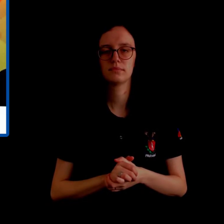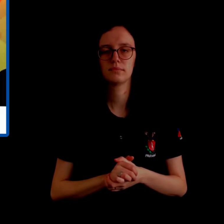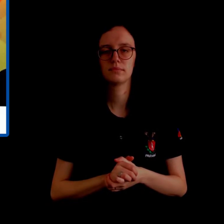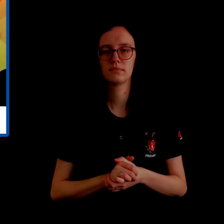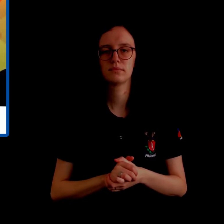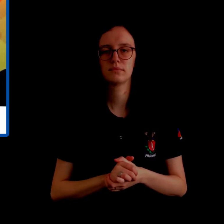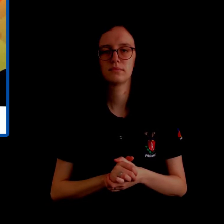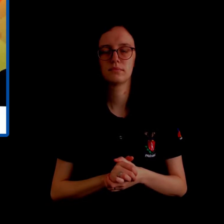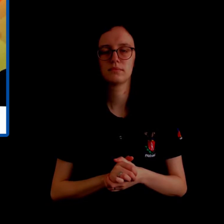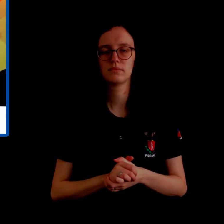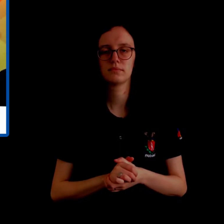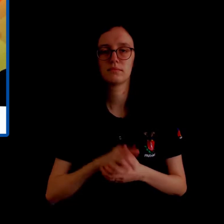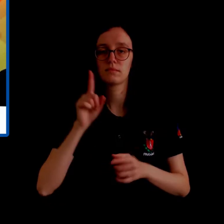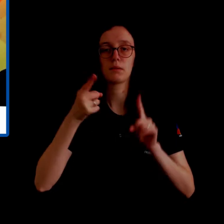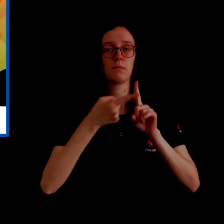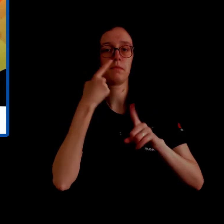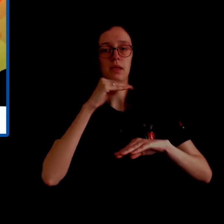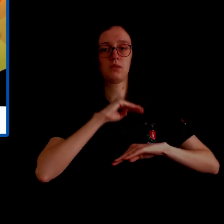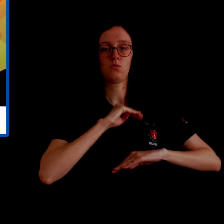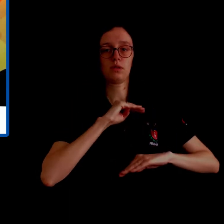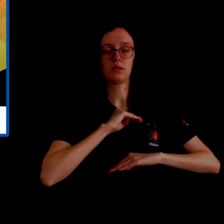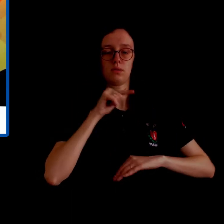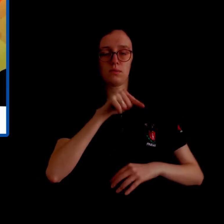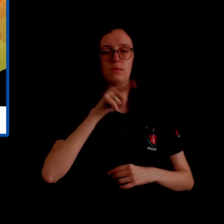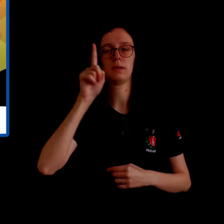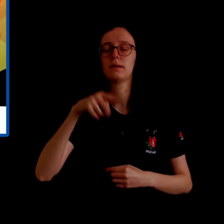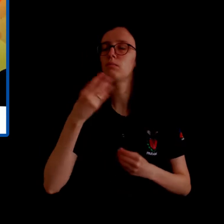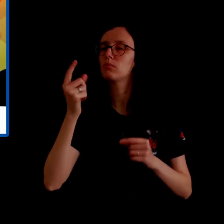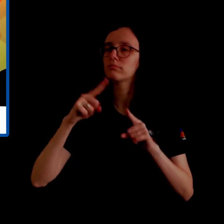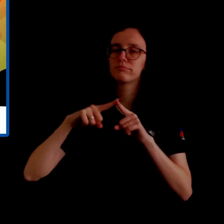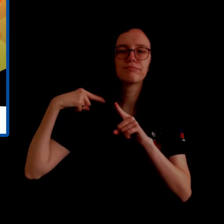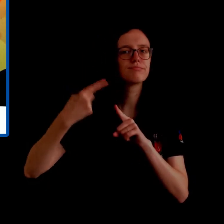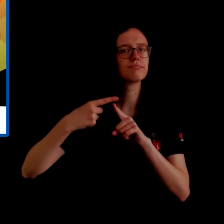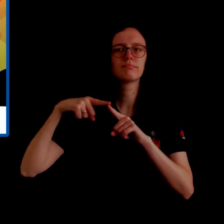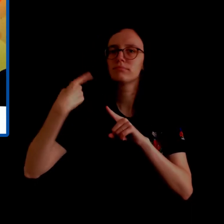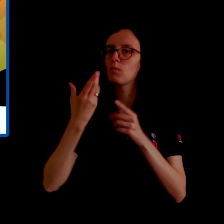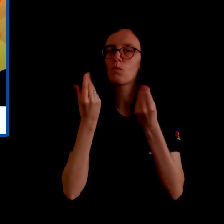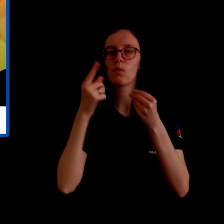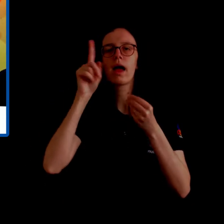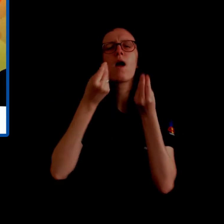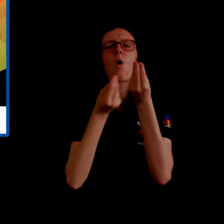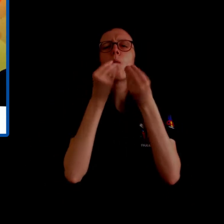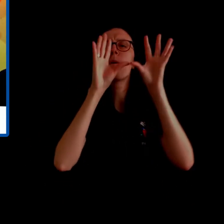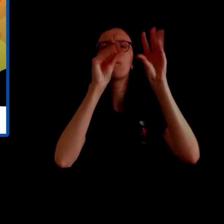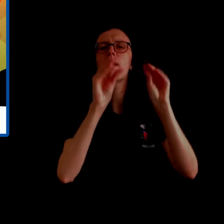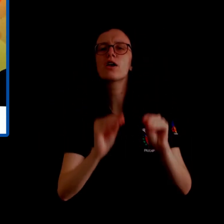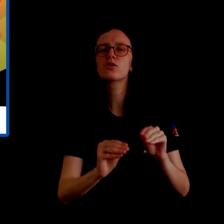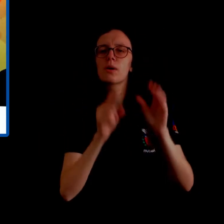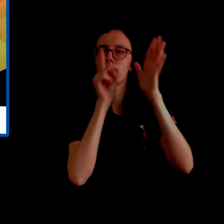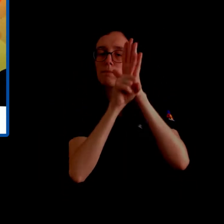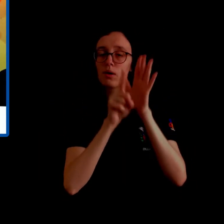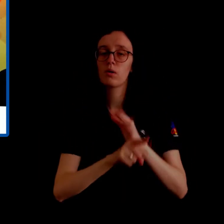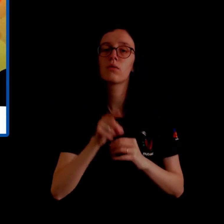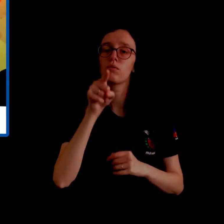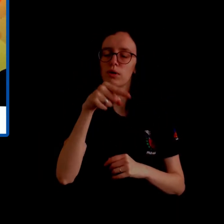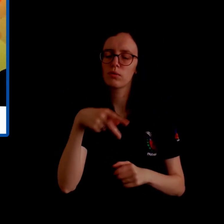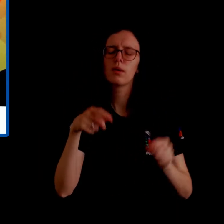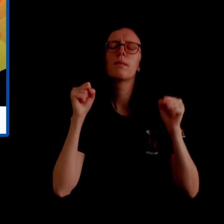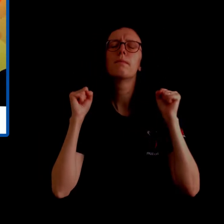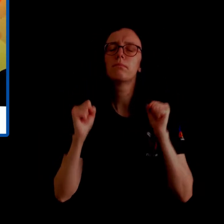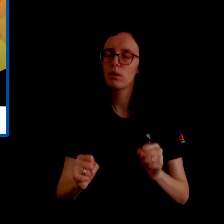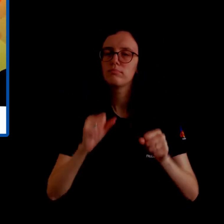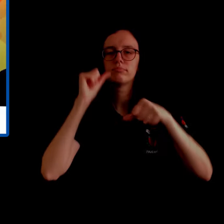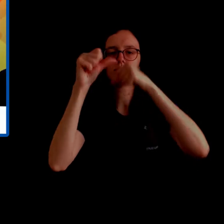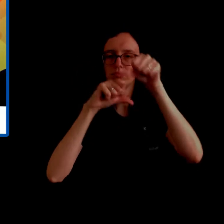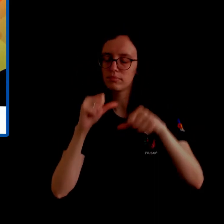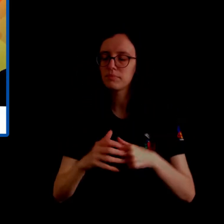Então, a primeira situação é muito recorrente, é com relação à edição dos formulários. Então, você, professor, pode editar, você,